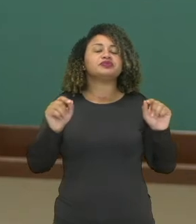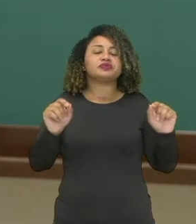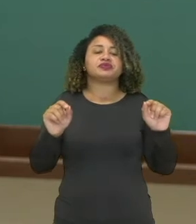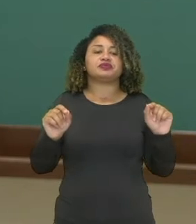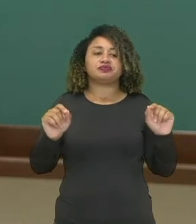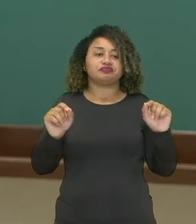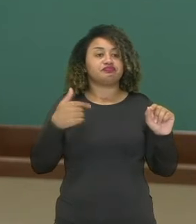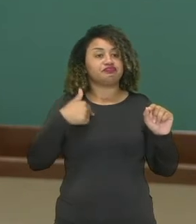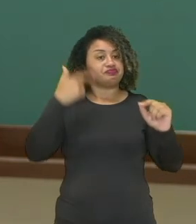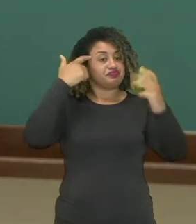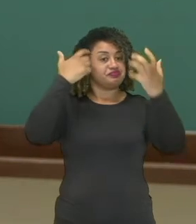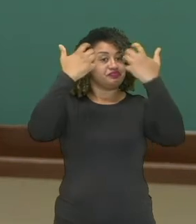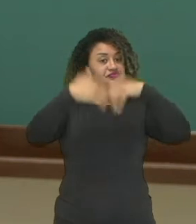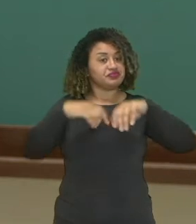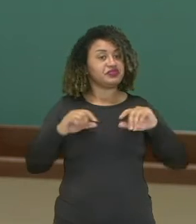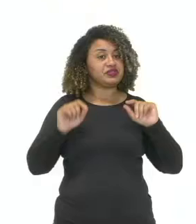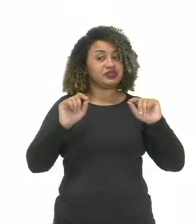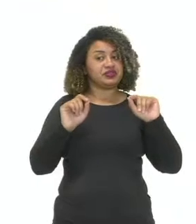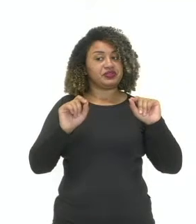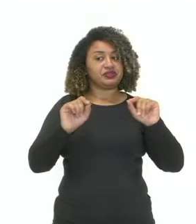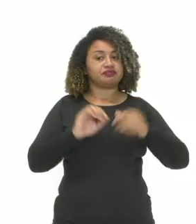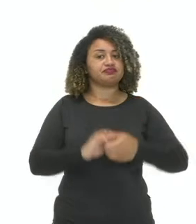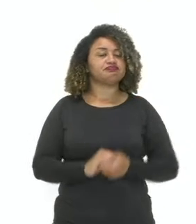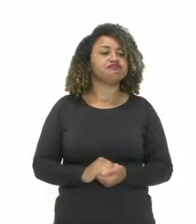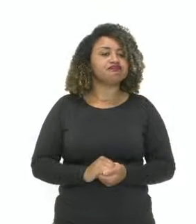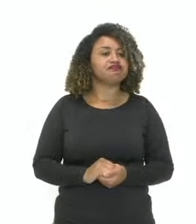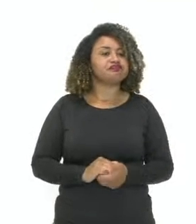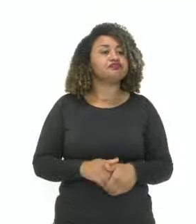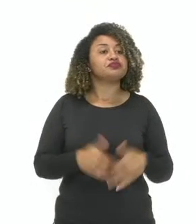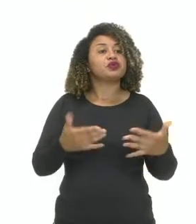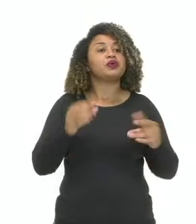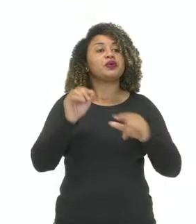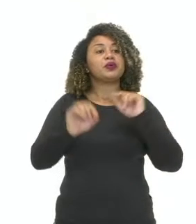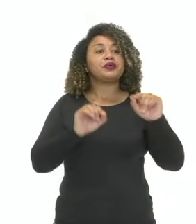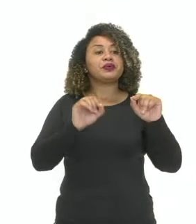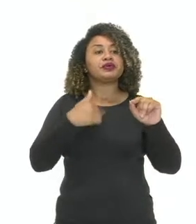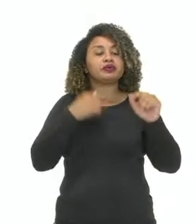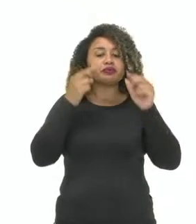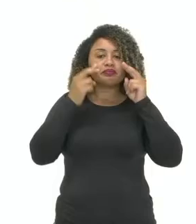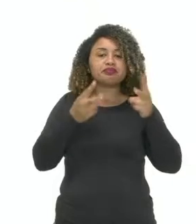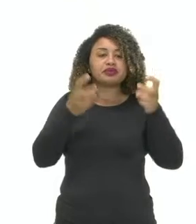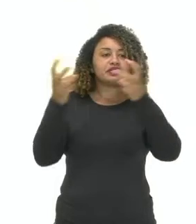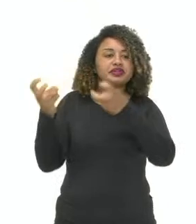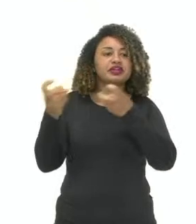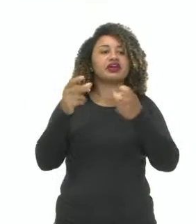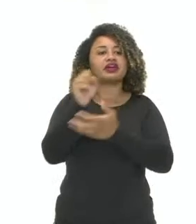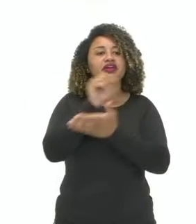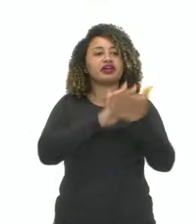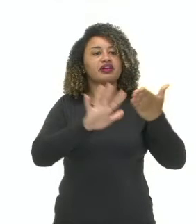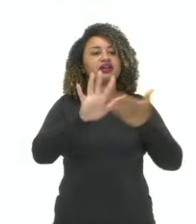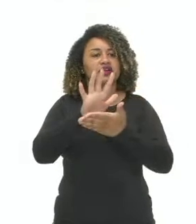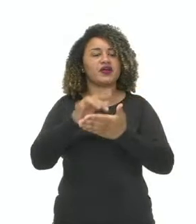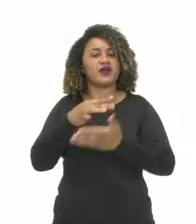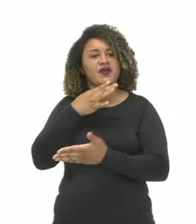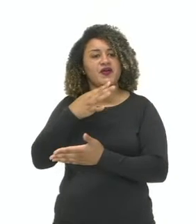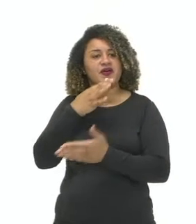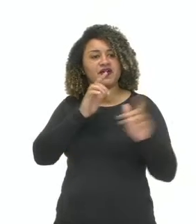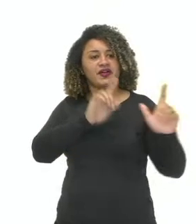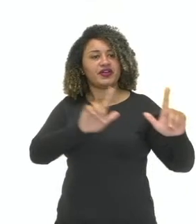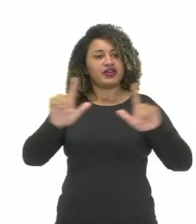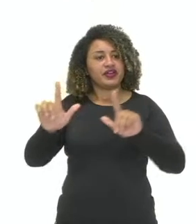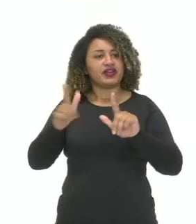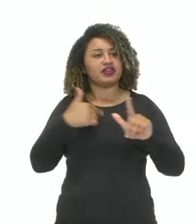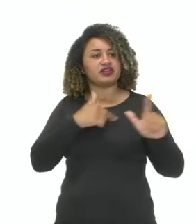a pensar. Aqui, vamos mirar esta imagem. Conoces lugares